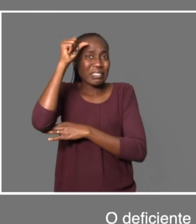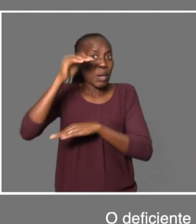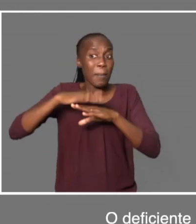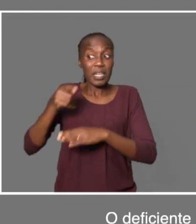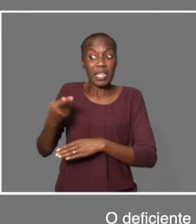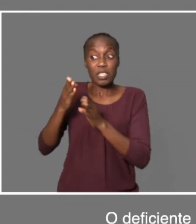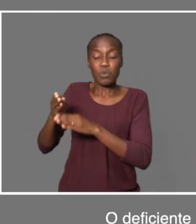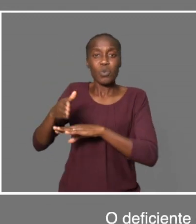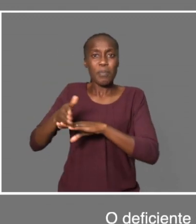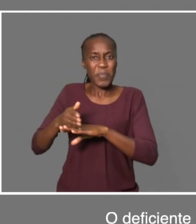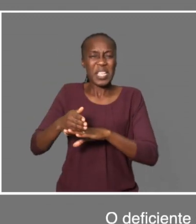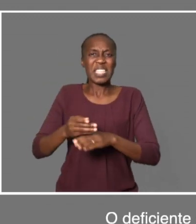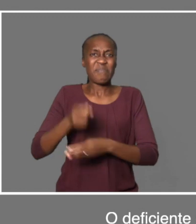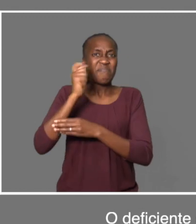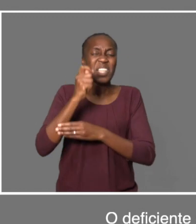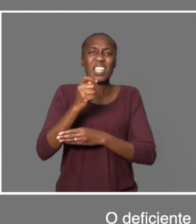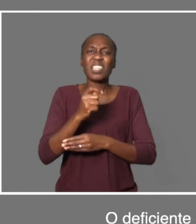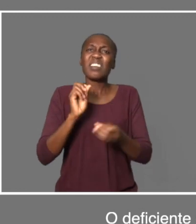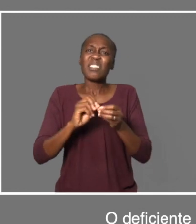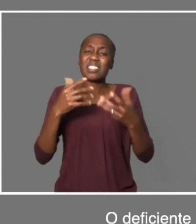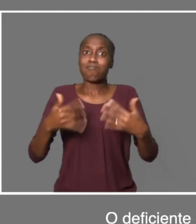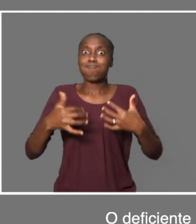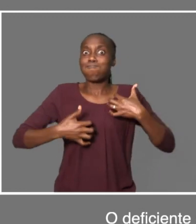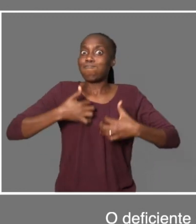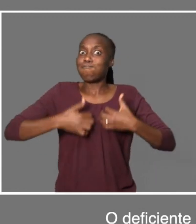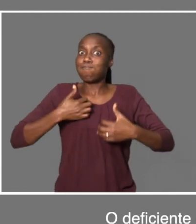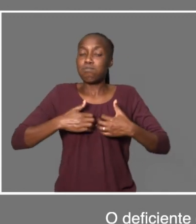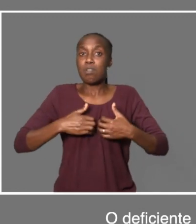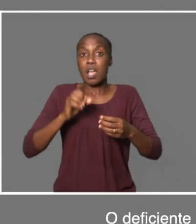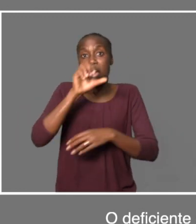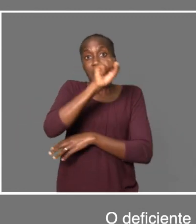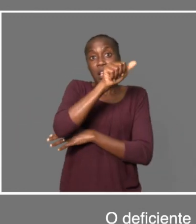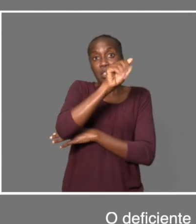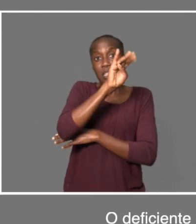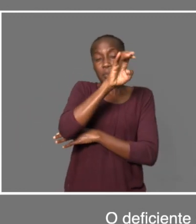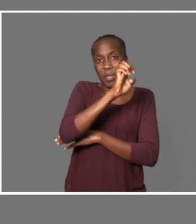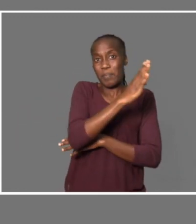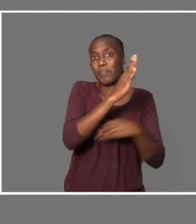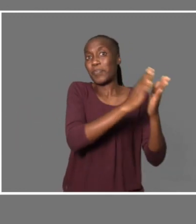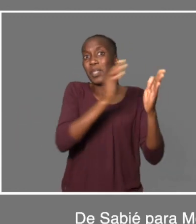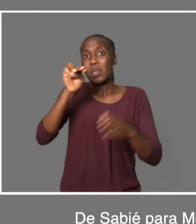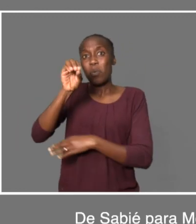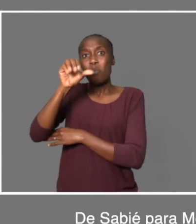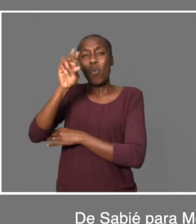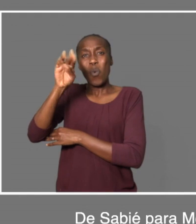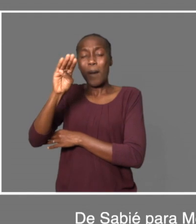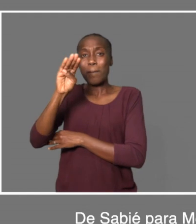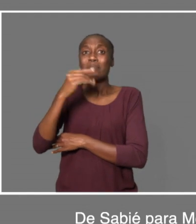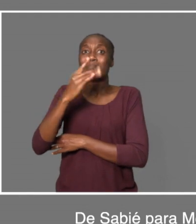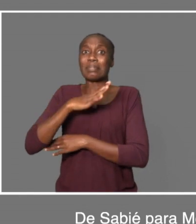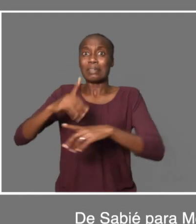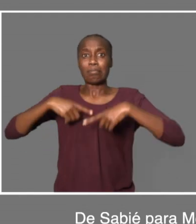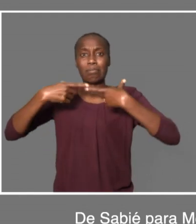deficiente estado das vias de acesso também preocupa os pescadores de Corumana de Sábia para Moamba